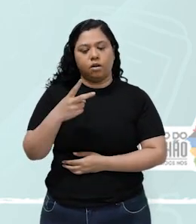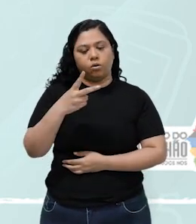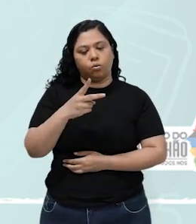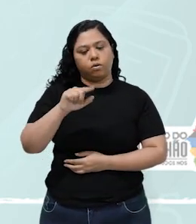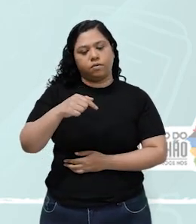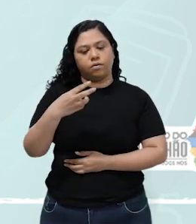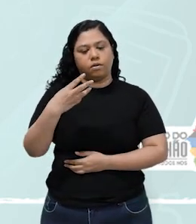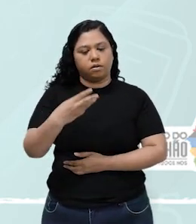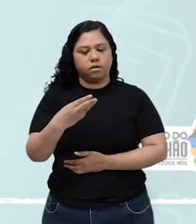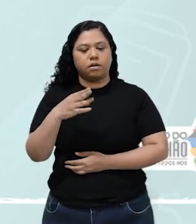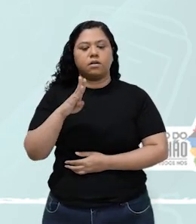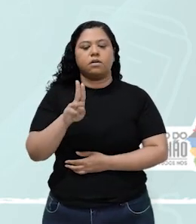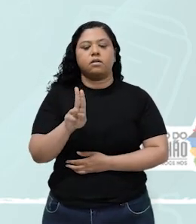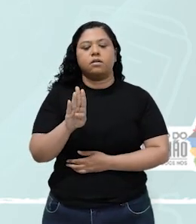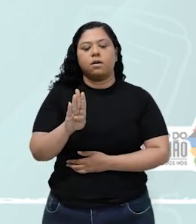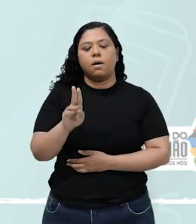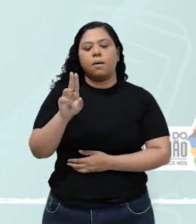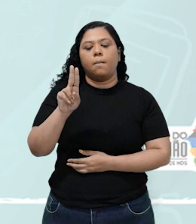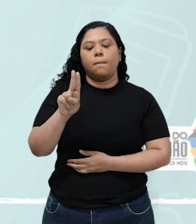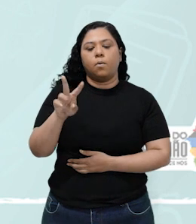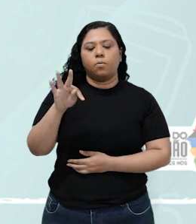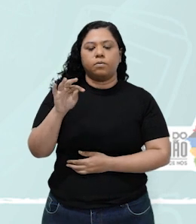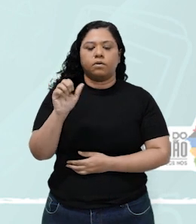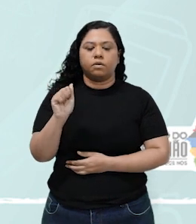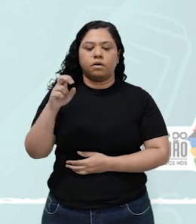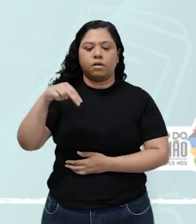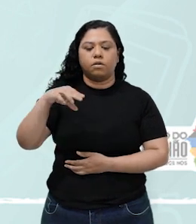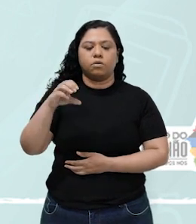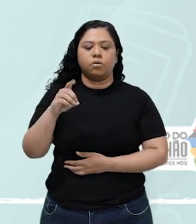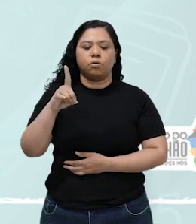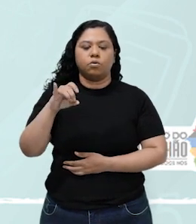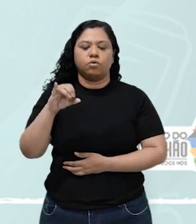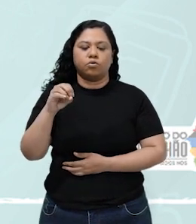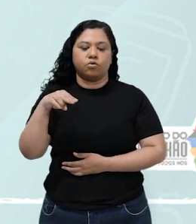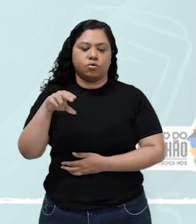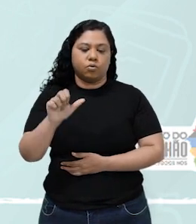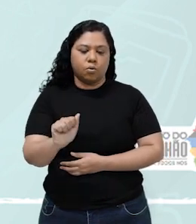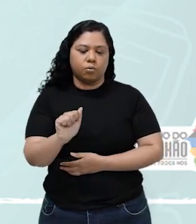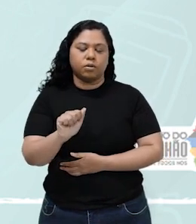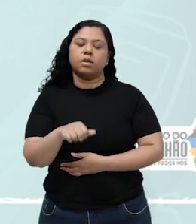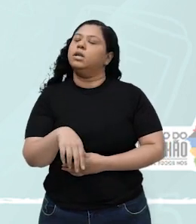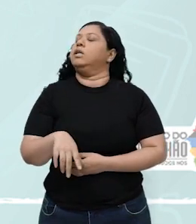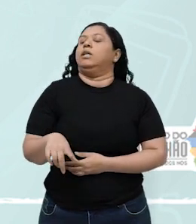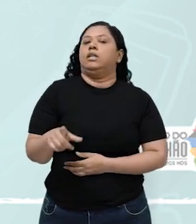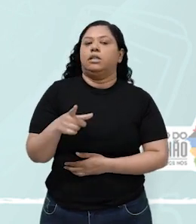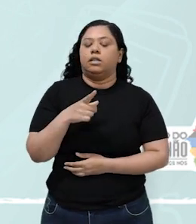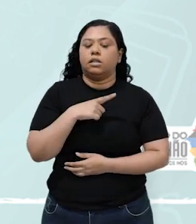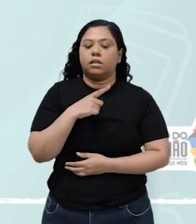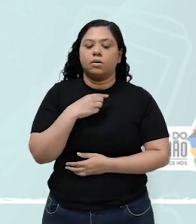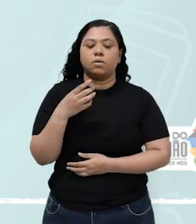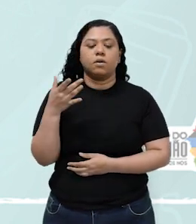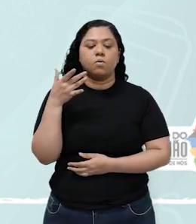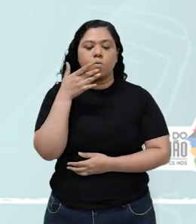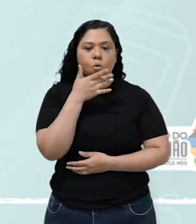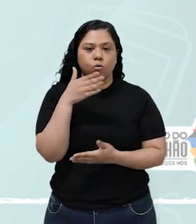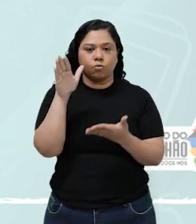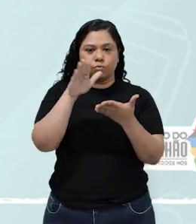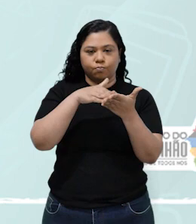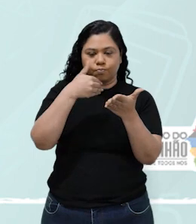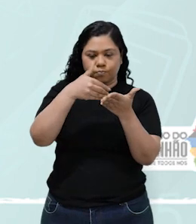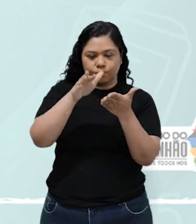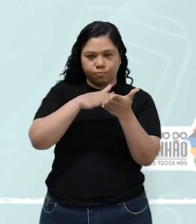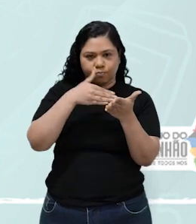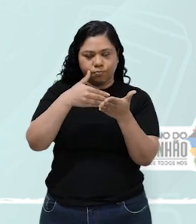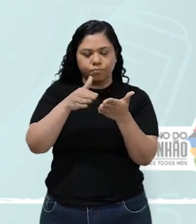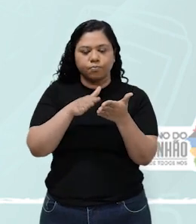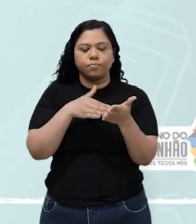2,3-butanodiona, né? Que é a substância responsável pelo sabor da manteiga. Então, é uma acetona que vai apresentar